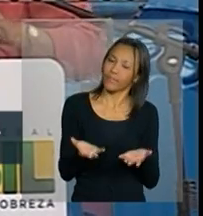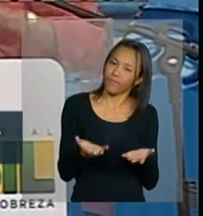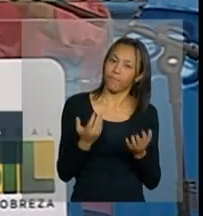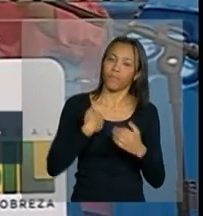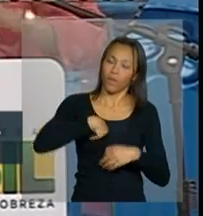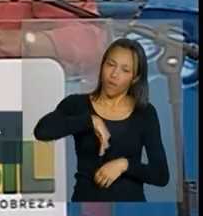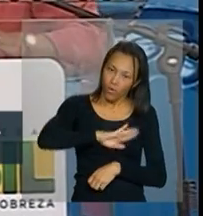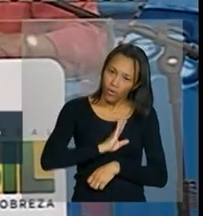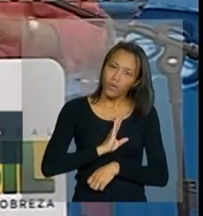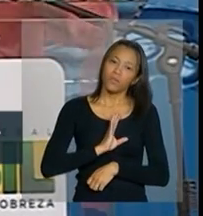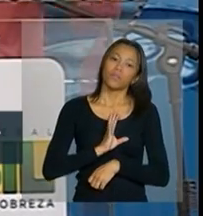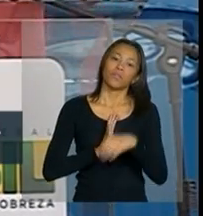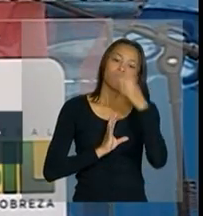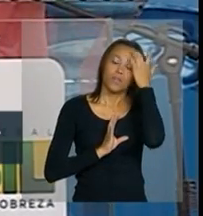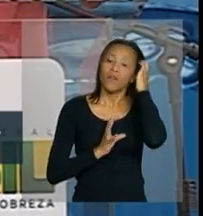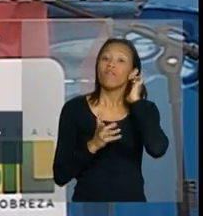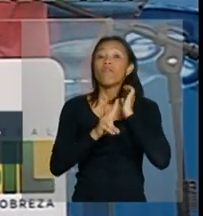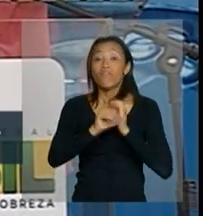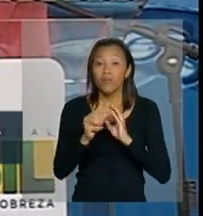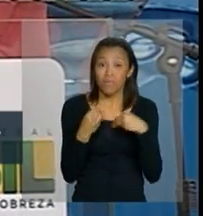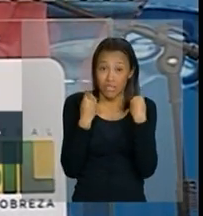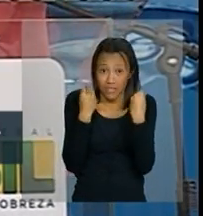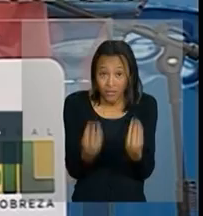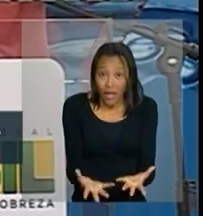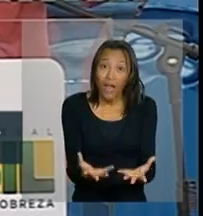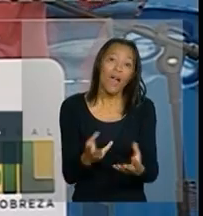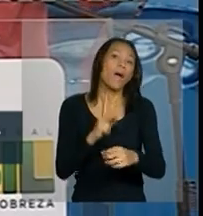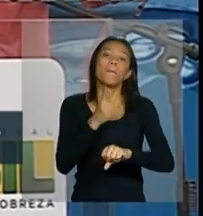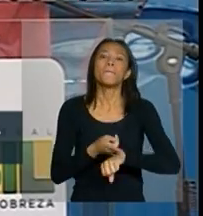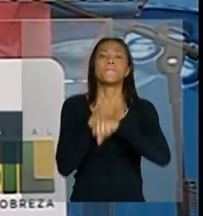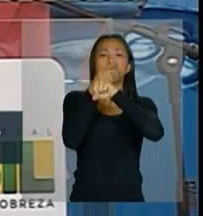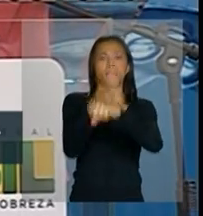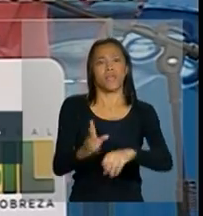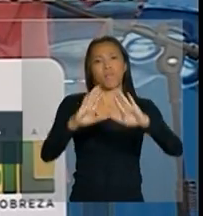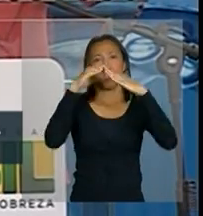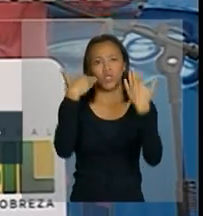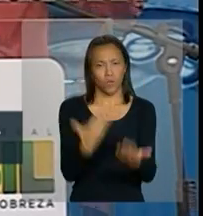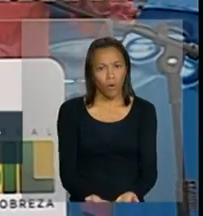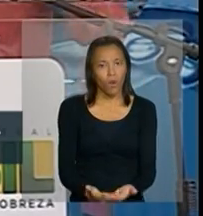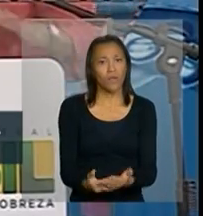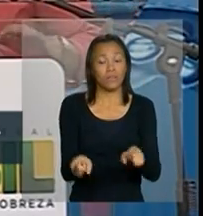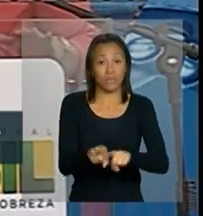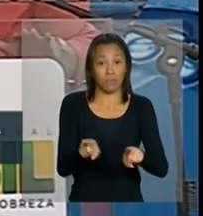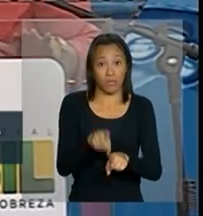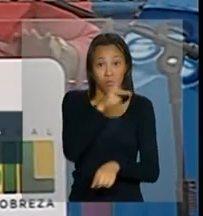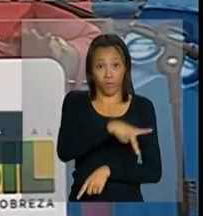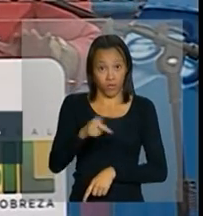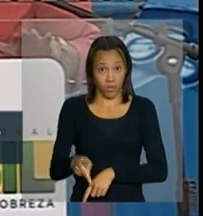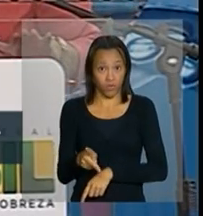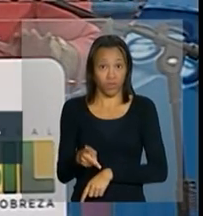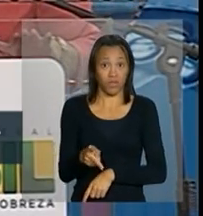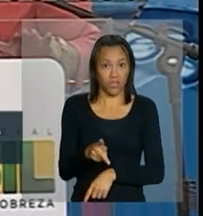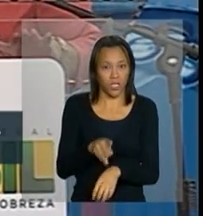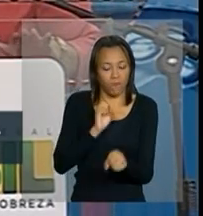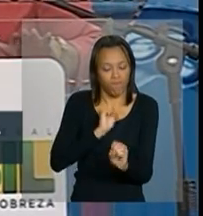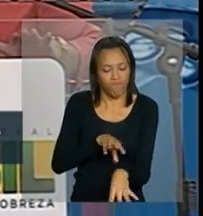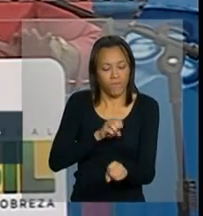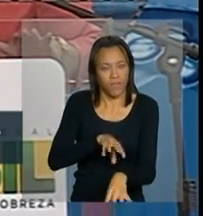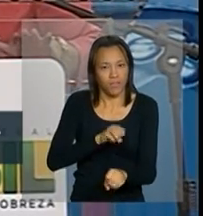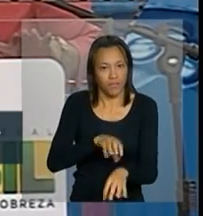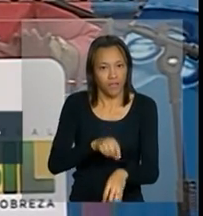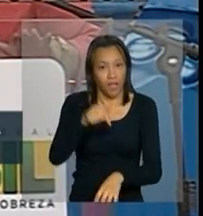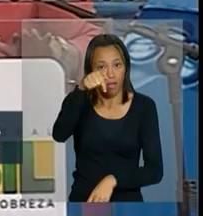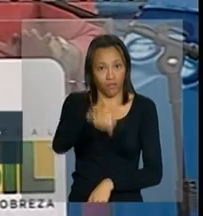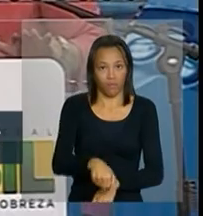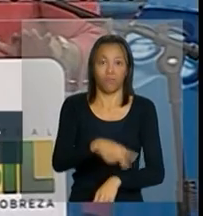Nós iremos premiar a escola e as professoras que bem alfabetizarem nesse